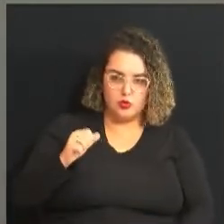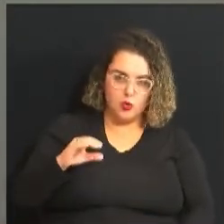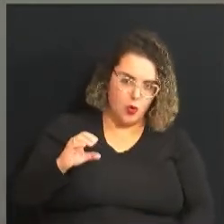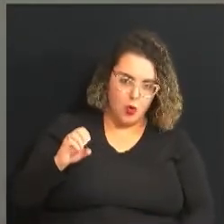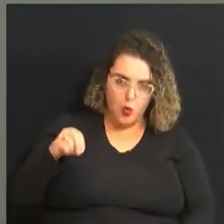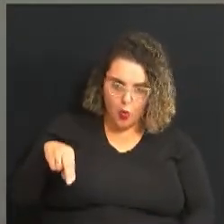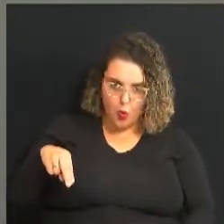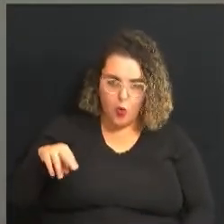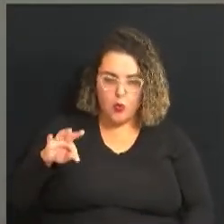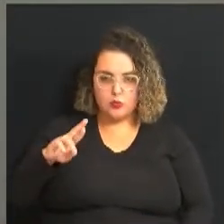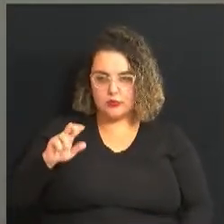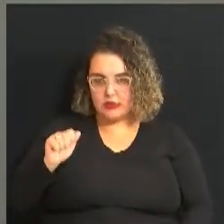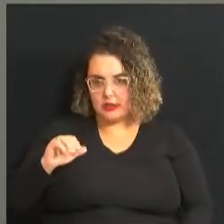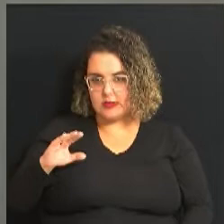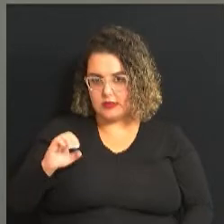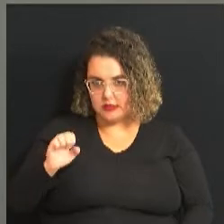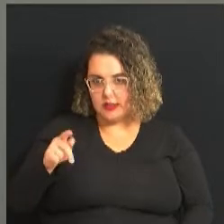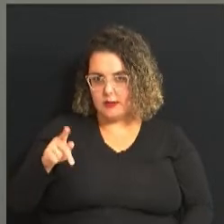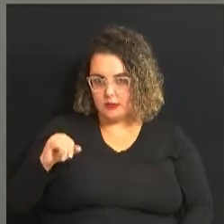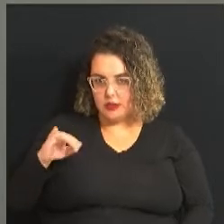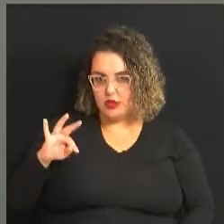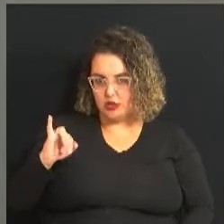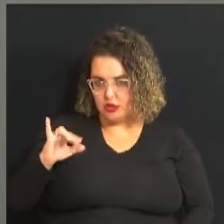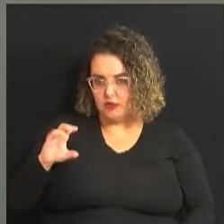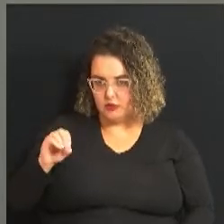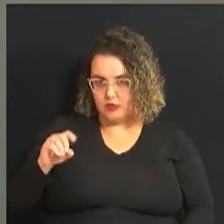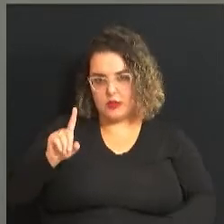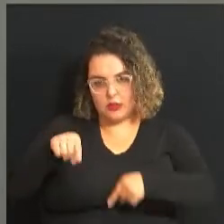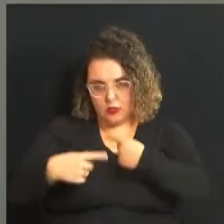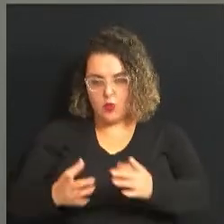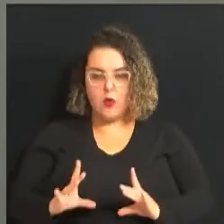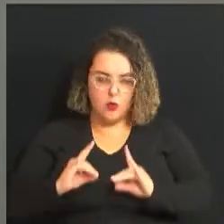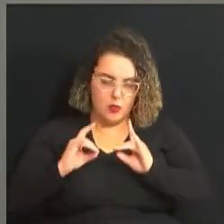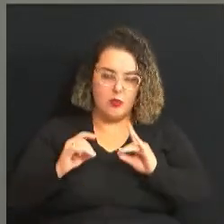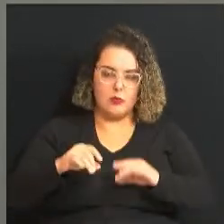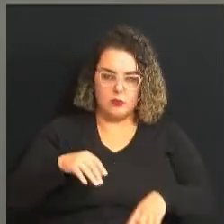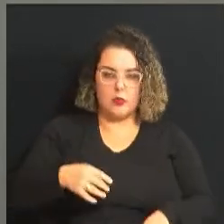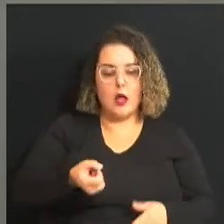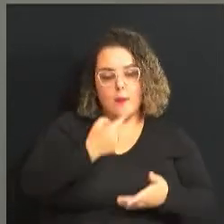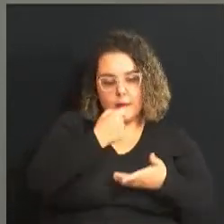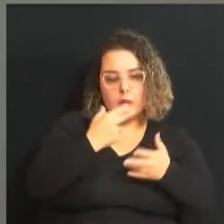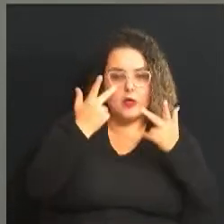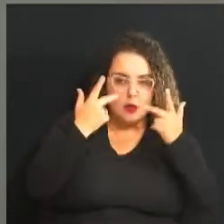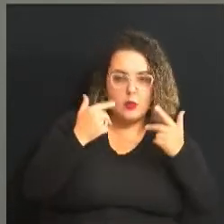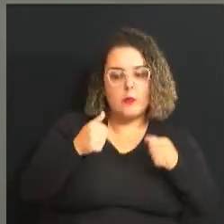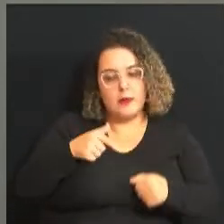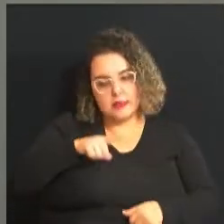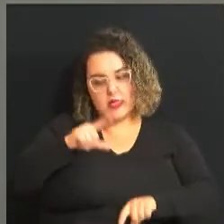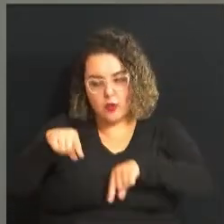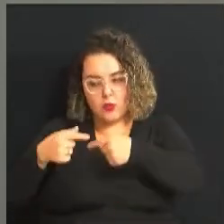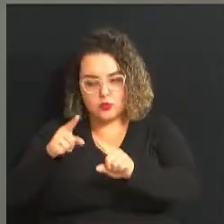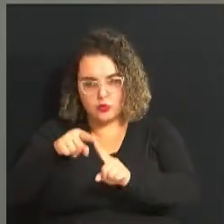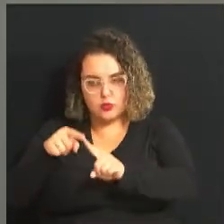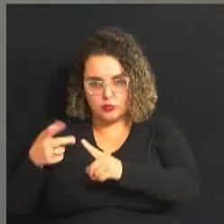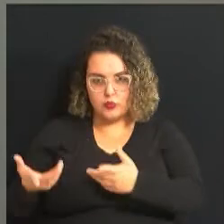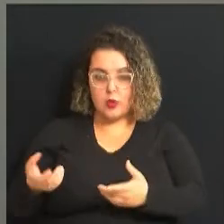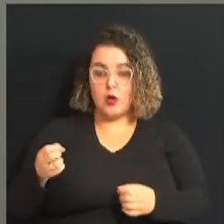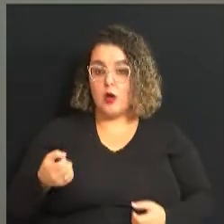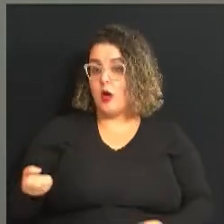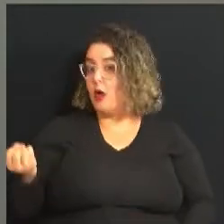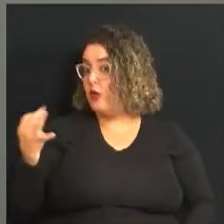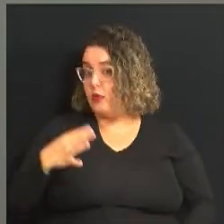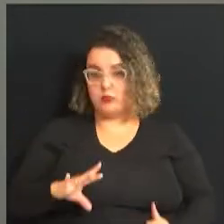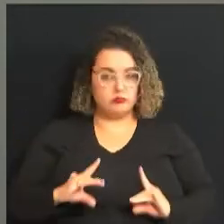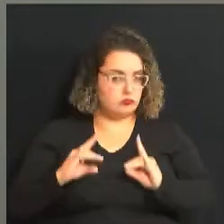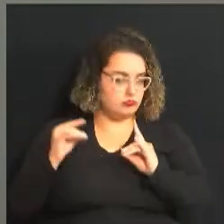existem outros métodos hormonais além da pílula, que é a mais comum. A quantidade de hormônio não vai interferir